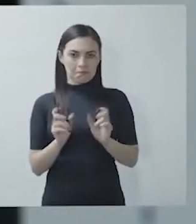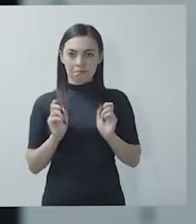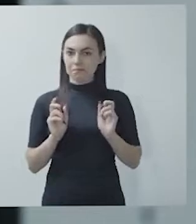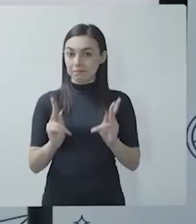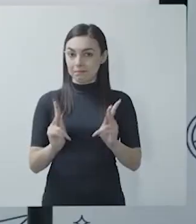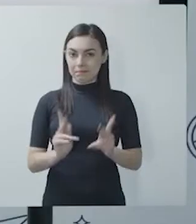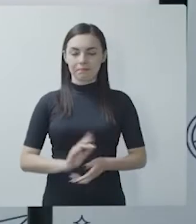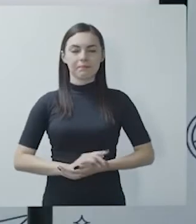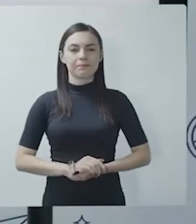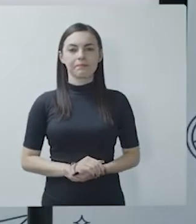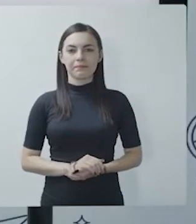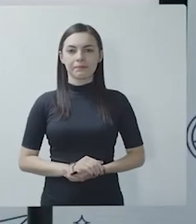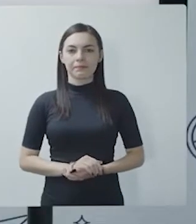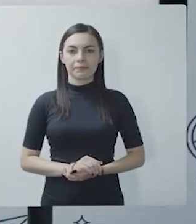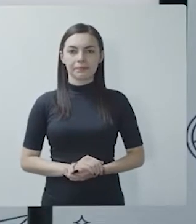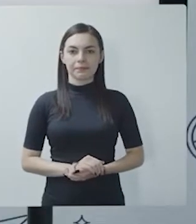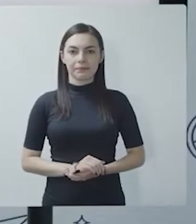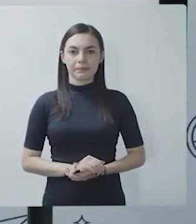ok?